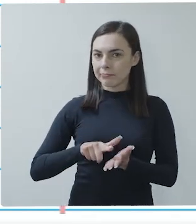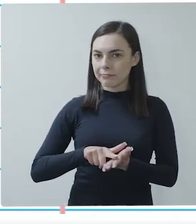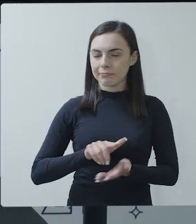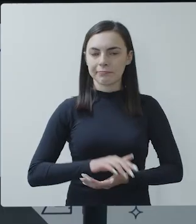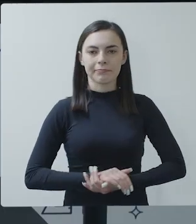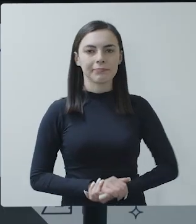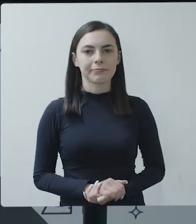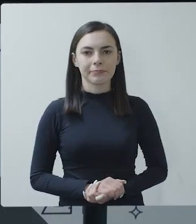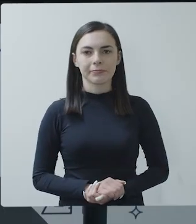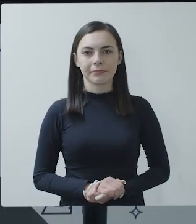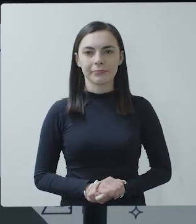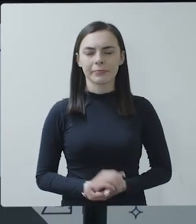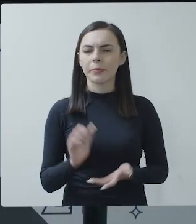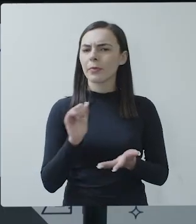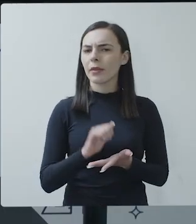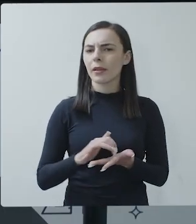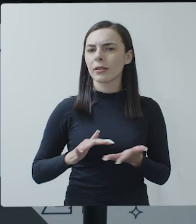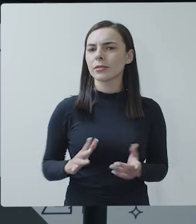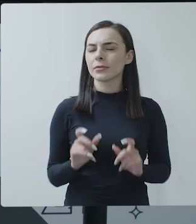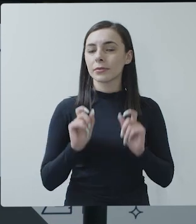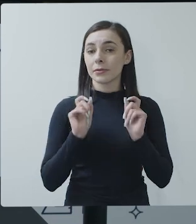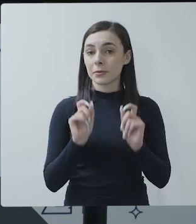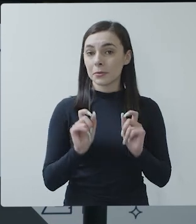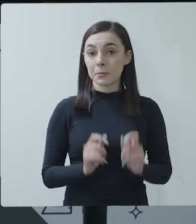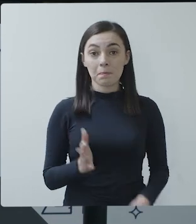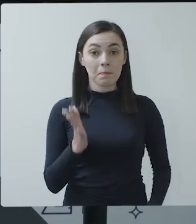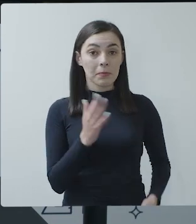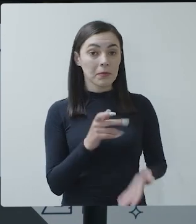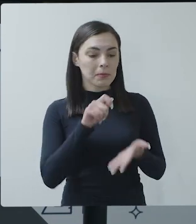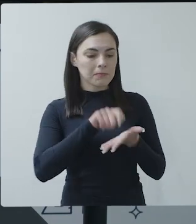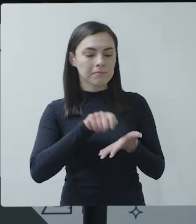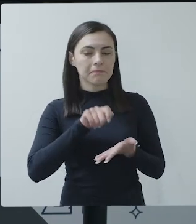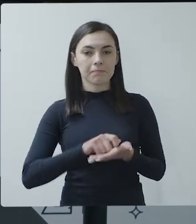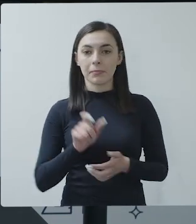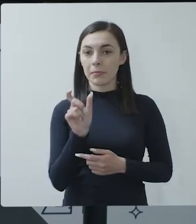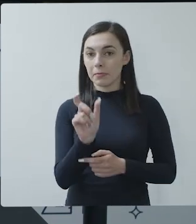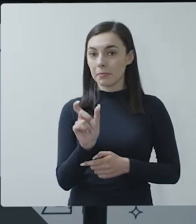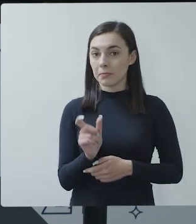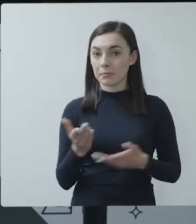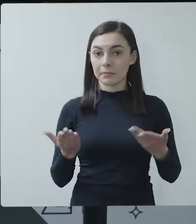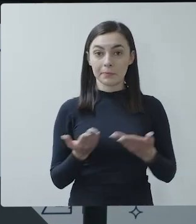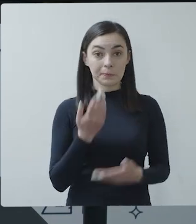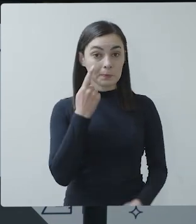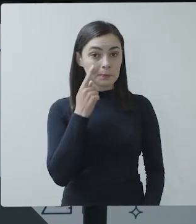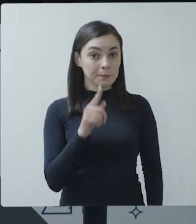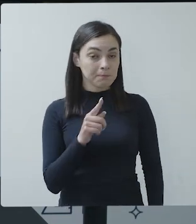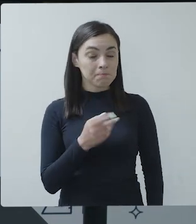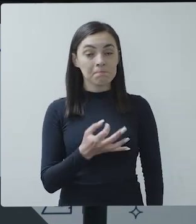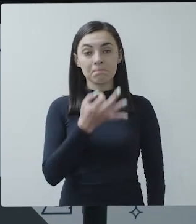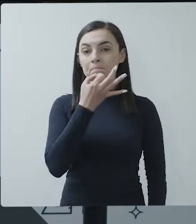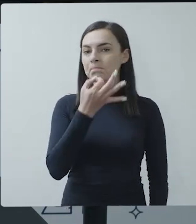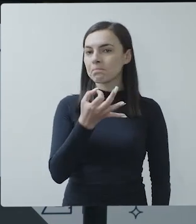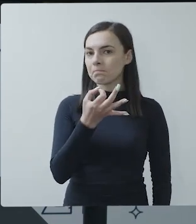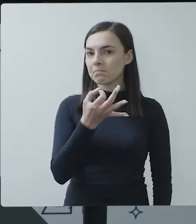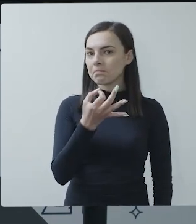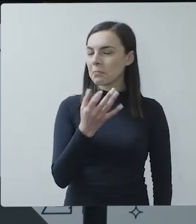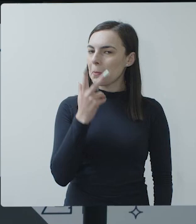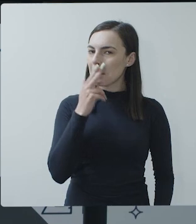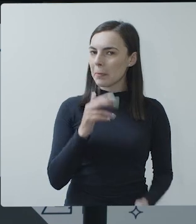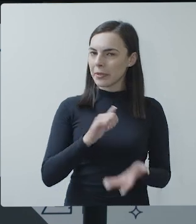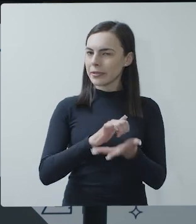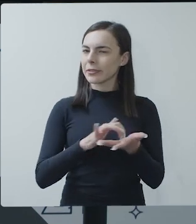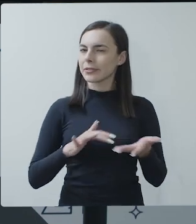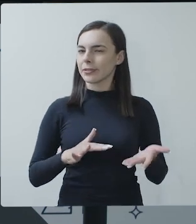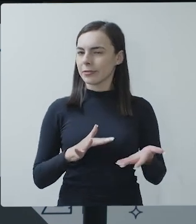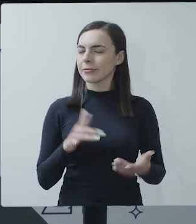registrando. É a seguinte atividade. Vamos escrever as palavras que descobrimos? O que vocês acham? Eu acho